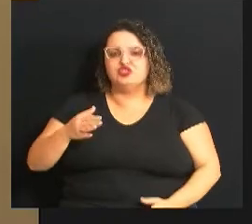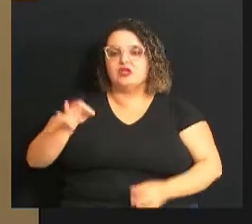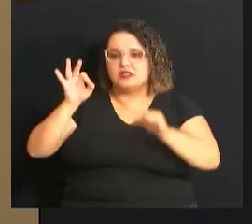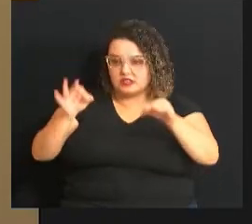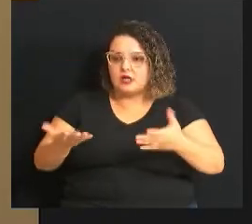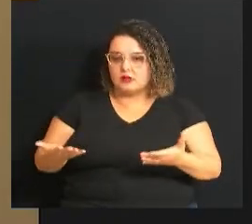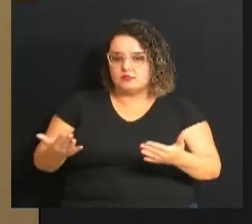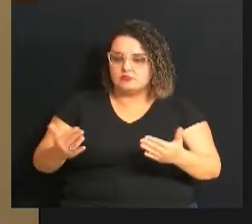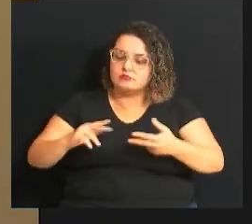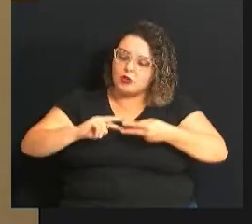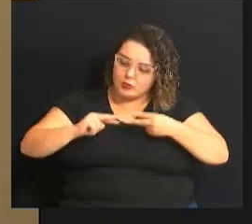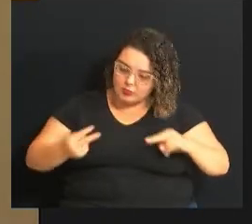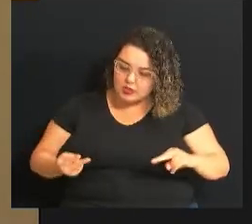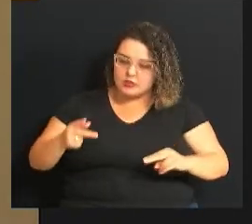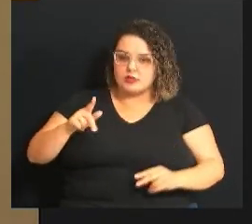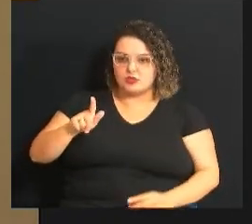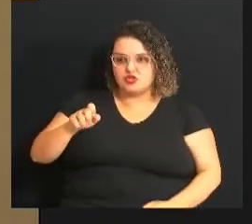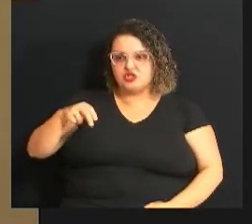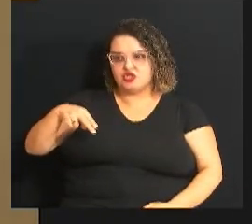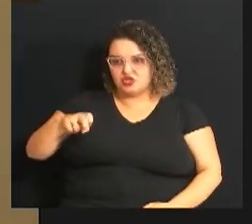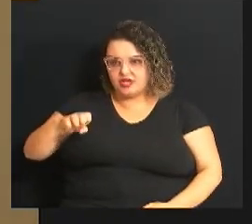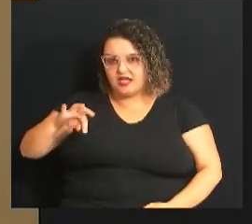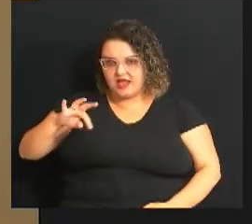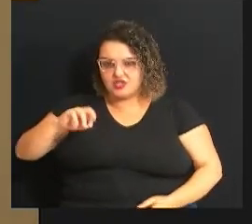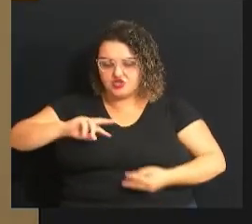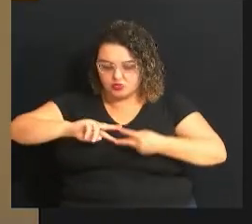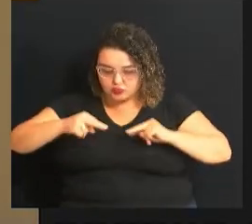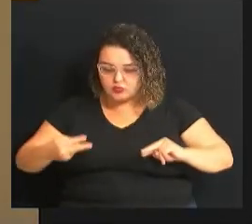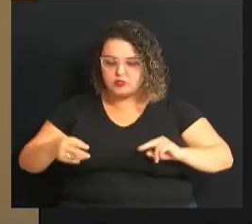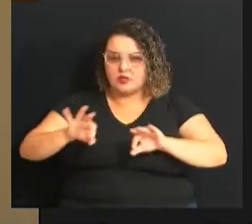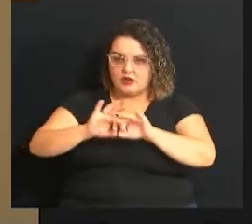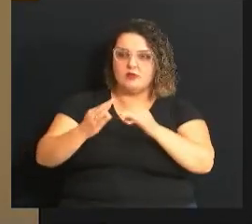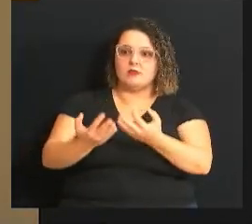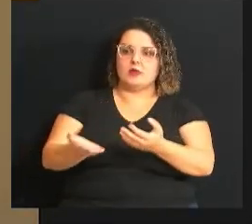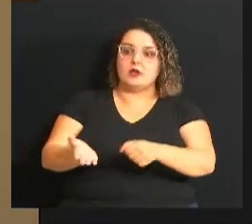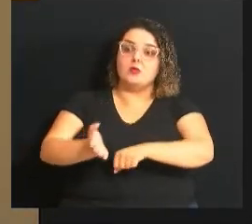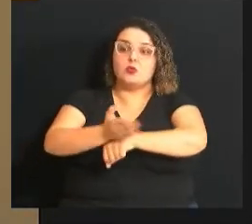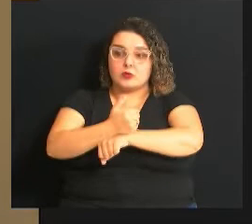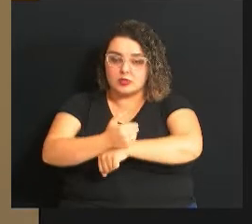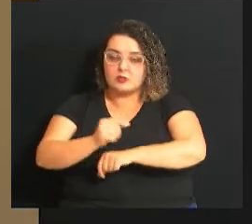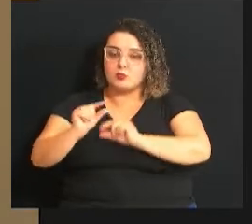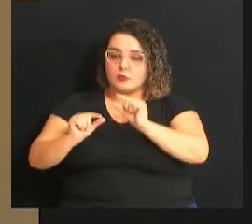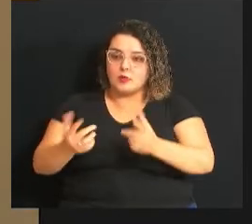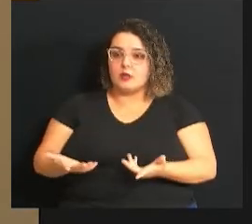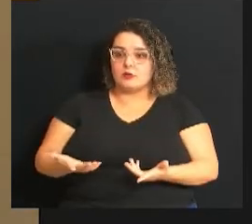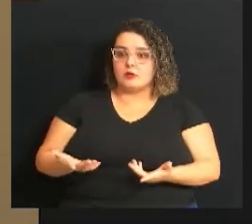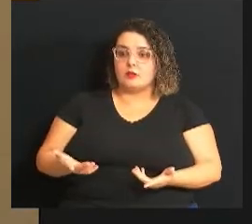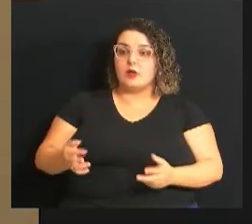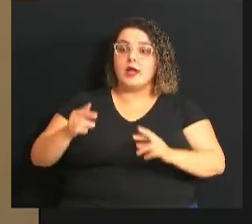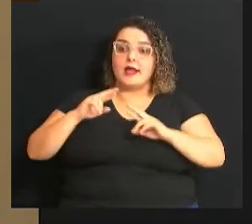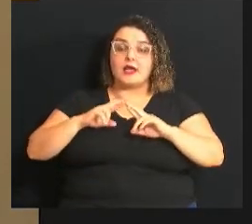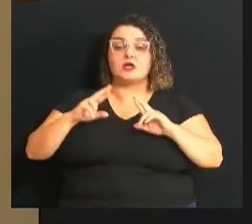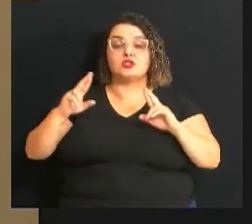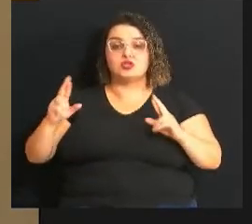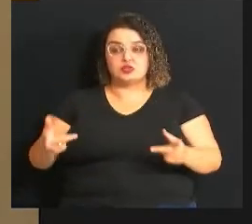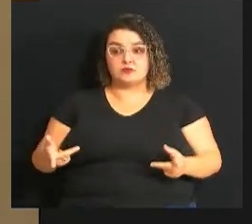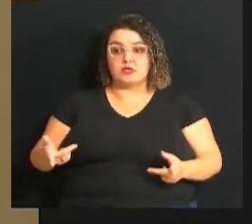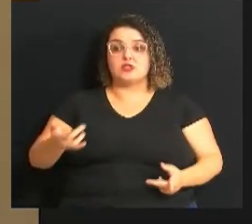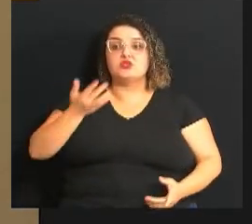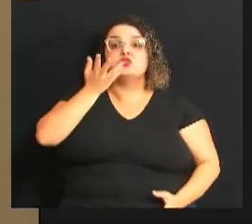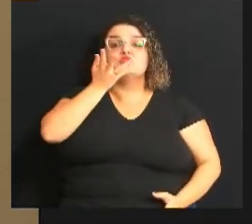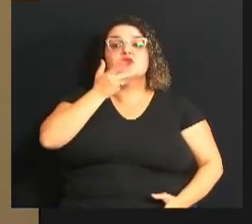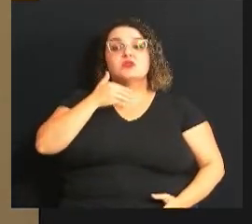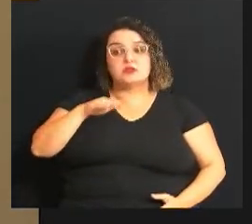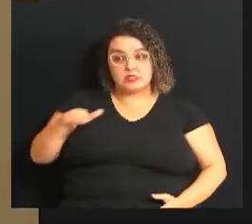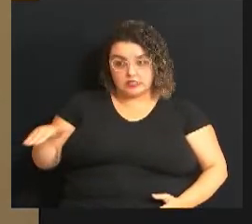padrão genético da família, mesmo aquelas que anteciparam um pouquinho a puberdade. Agora, é diferente se a criança realmente tiver uma